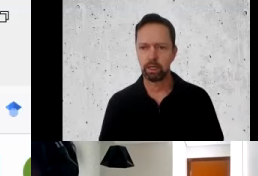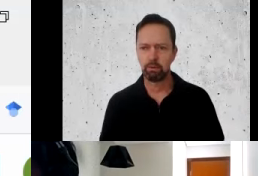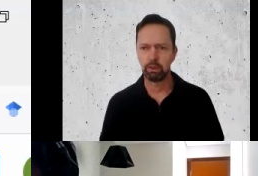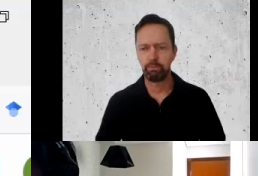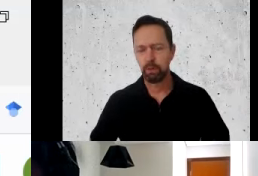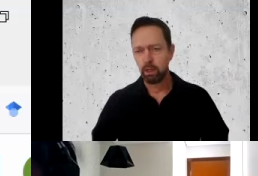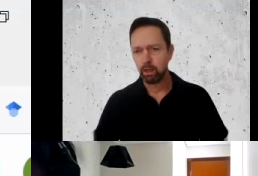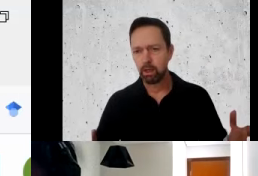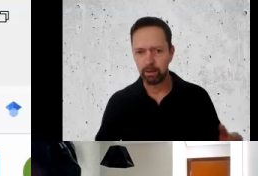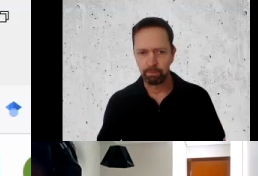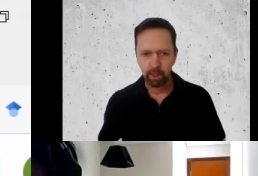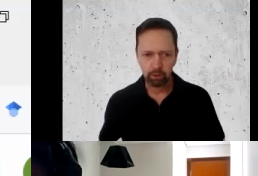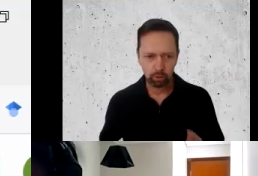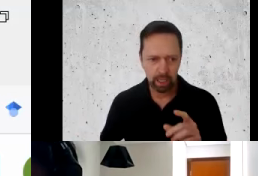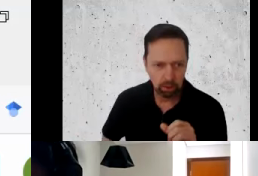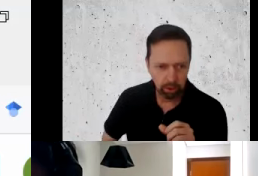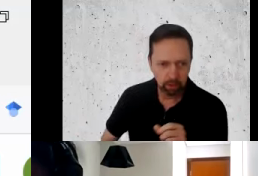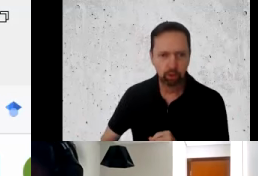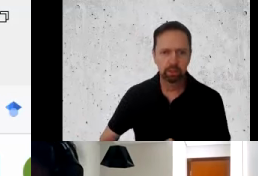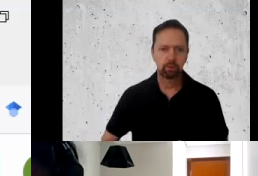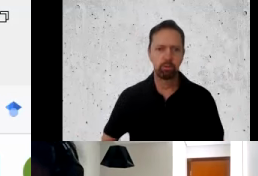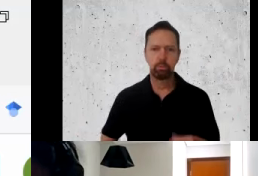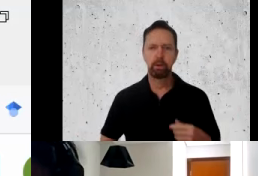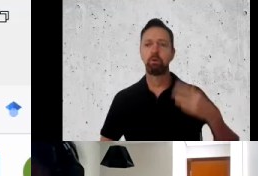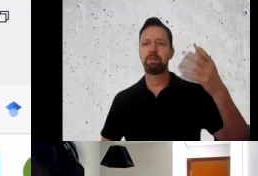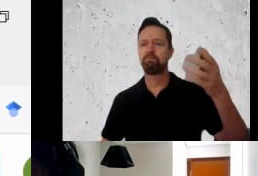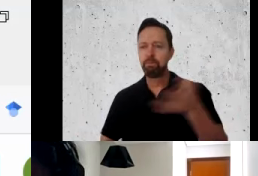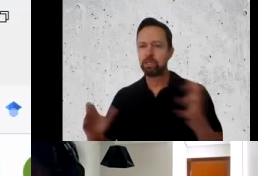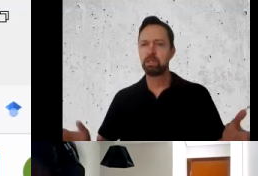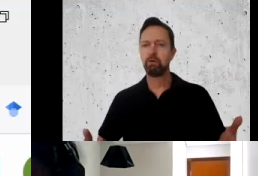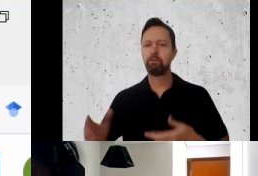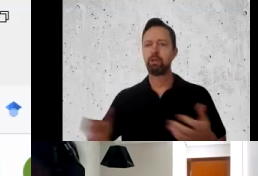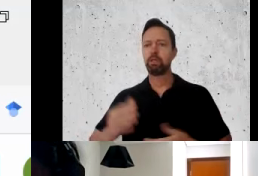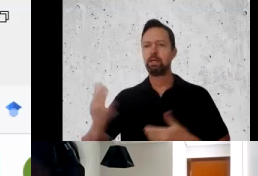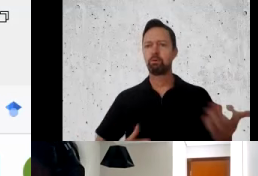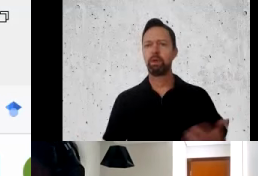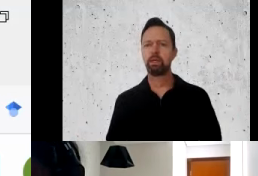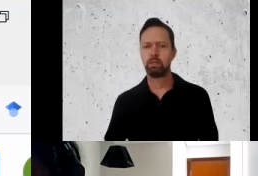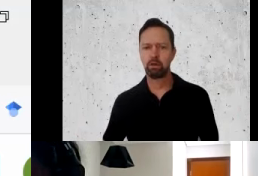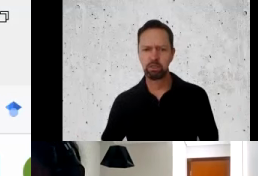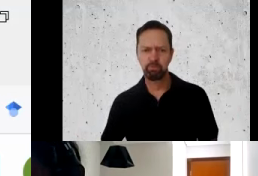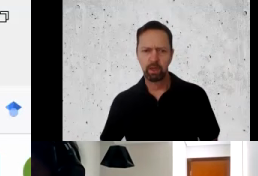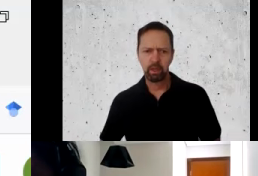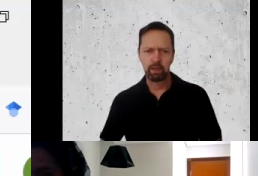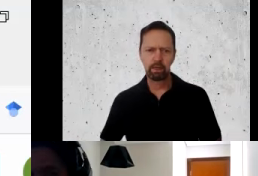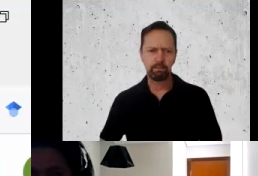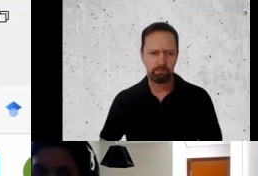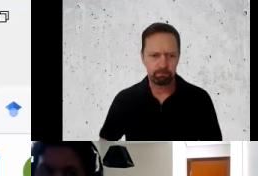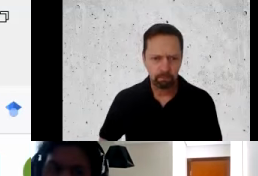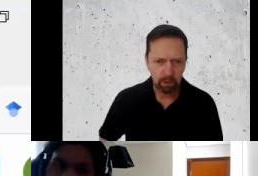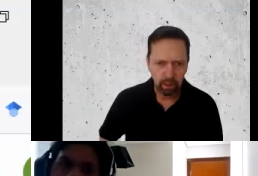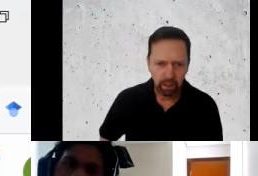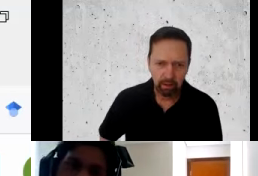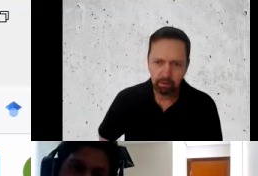não, colocar lá ou não. Em todo caso, alguém entrou em contato comigo e perguntou, mas é para a gente ler o livro inteiro? Como é que é esse negócio?